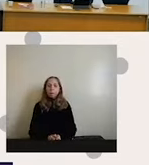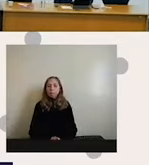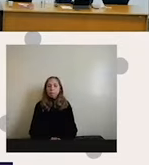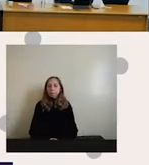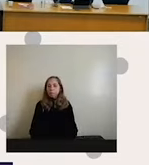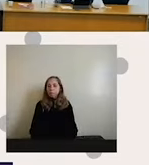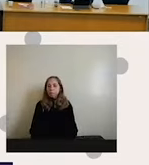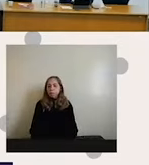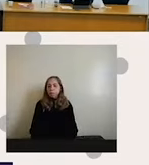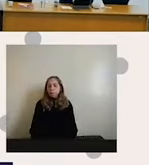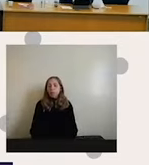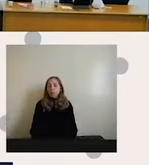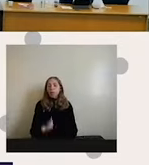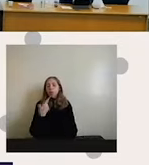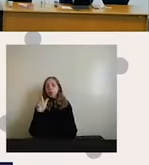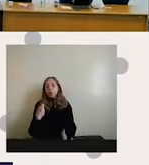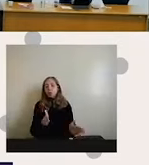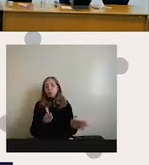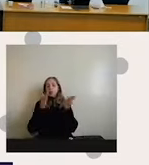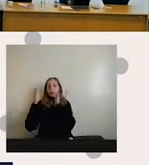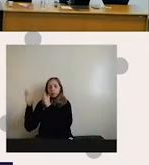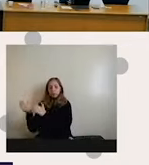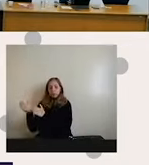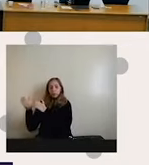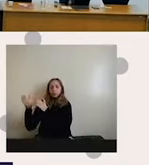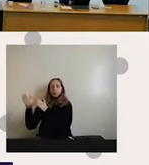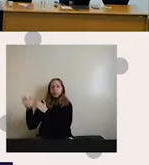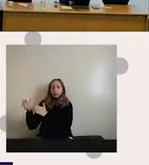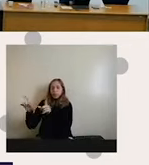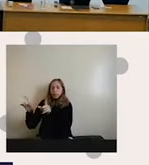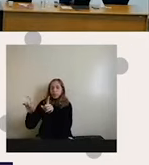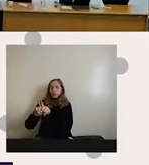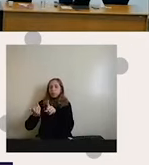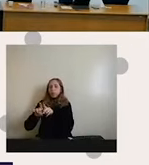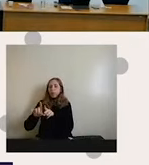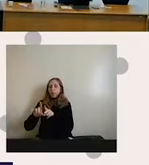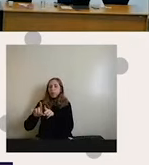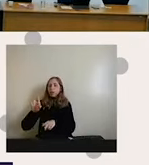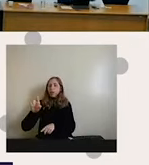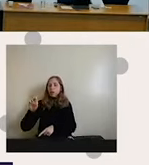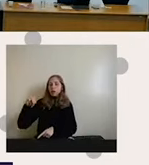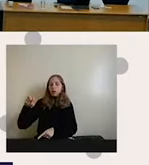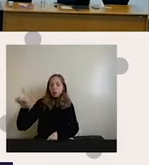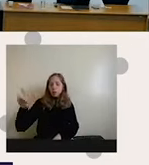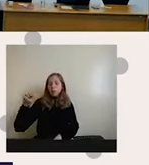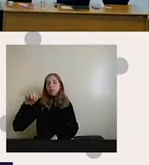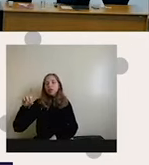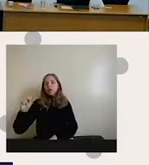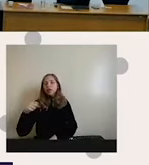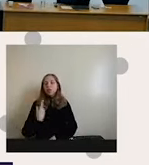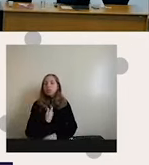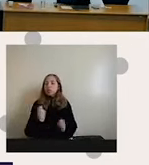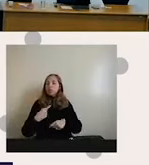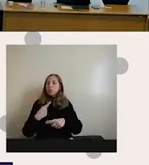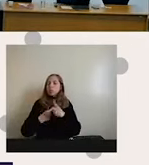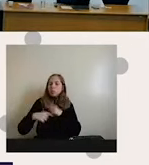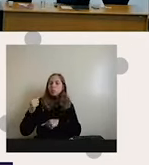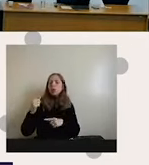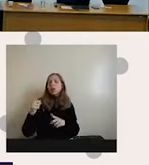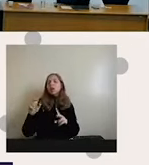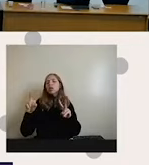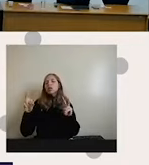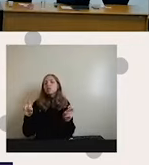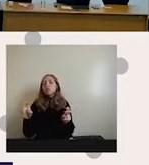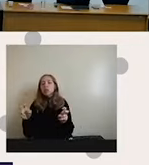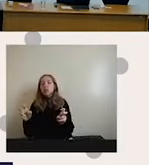um outro esquema também feito pelo professor René Mendes, né, de que justamente a gente deveria superar, né, essa parte da causa e efeito